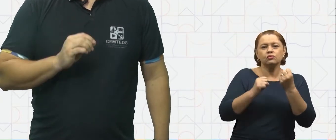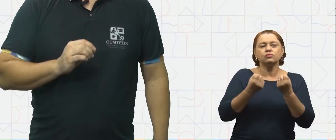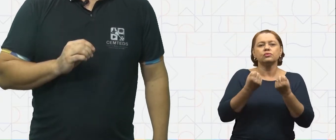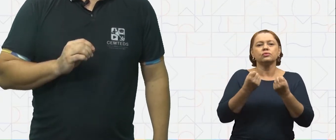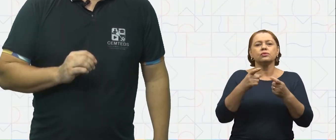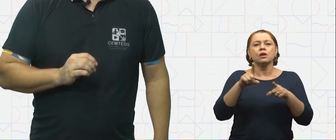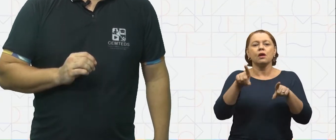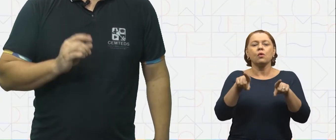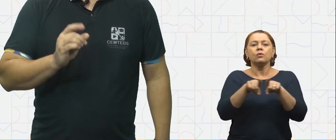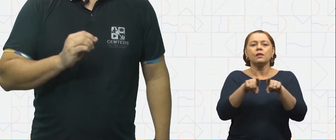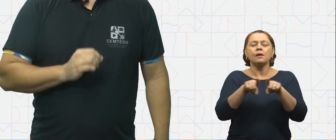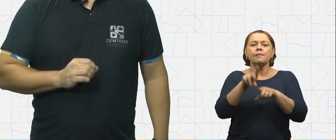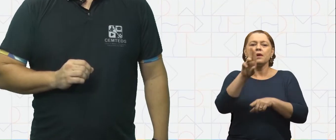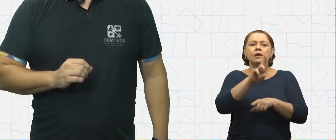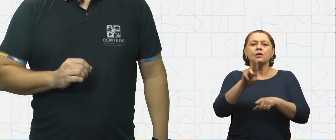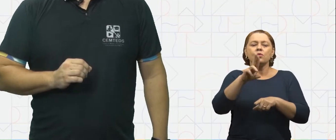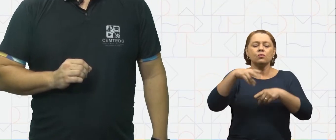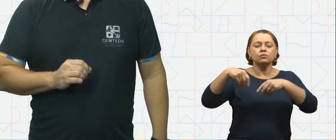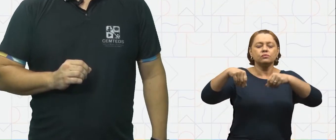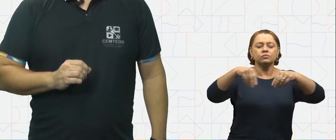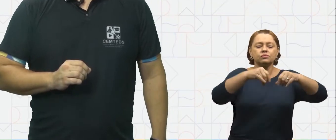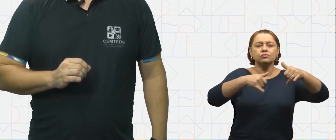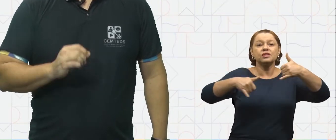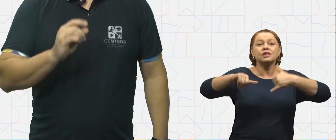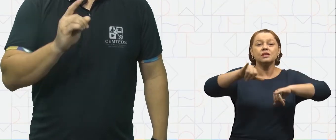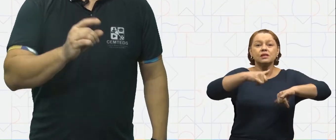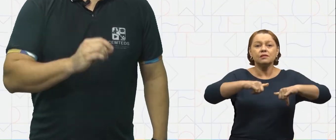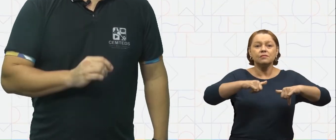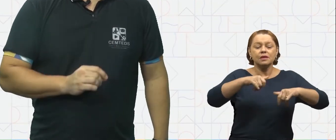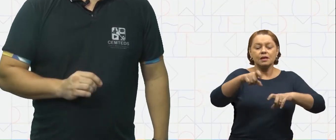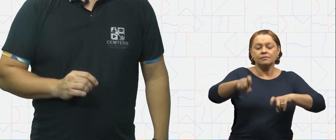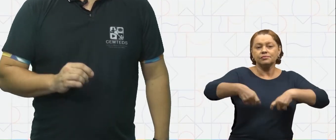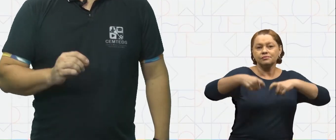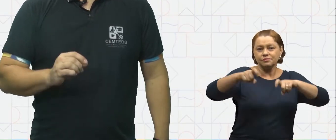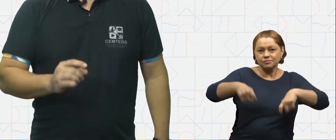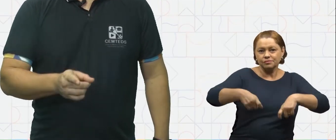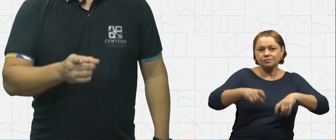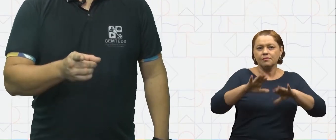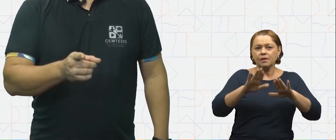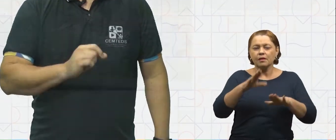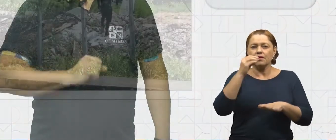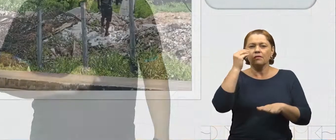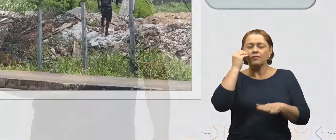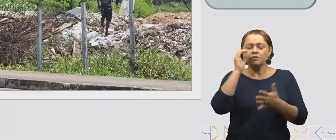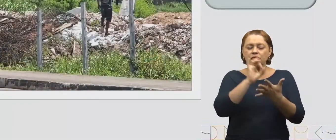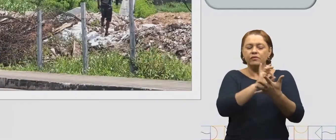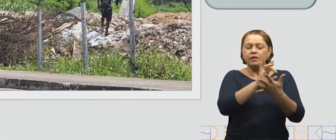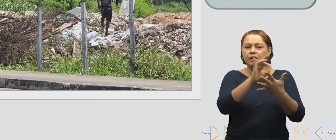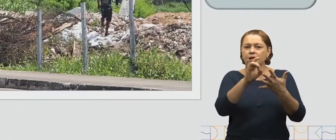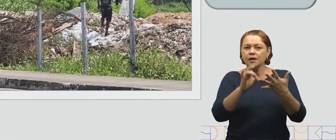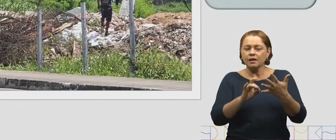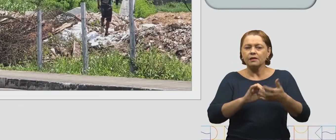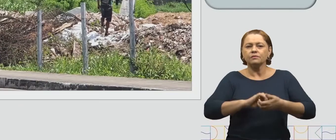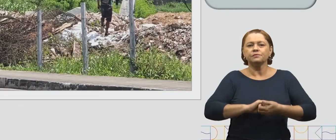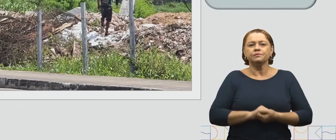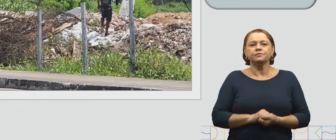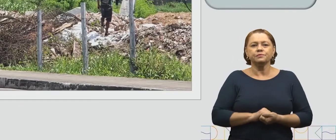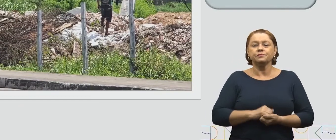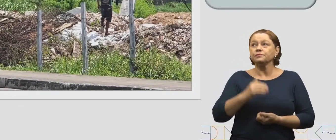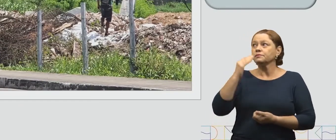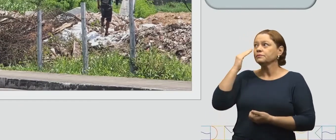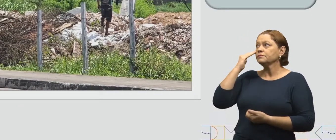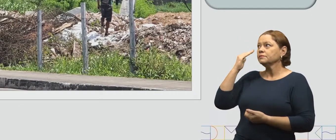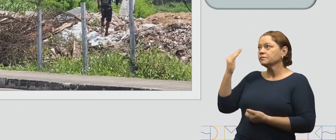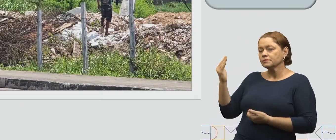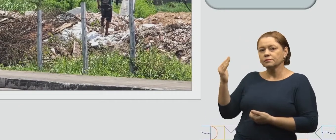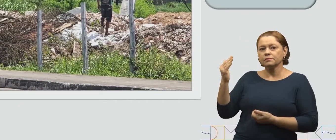uso de fertilizantes e defensivos agrícolas. Vamos observar cada um deles a seguir. Poluição dos solos, em